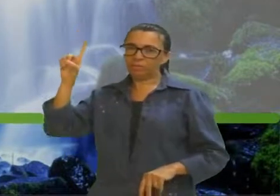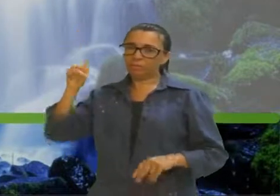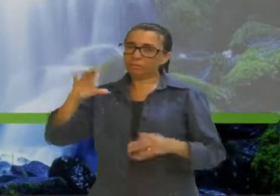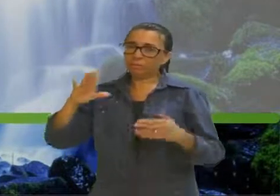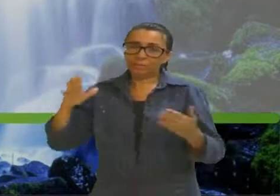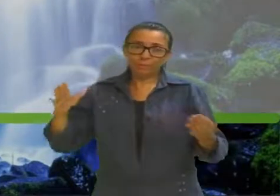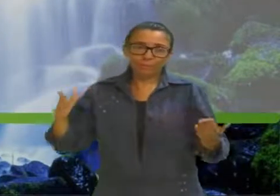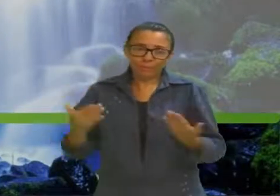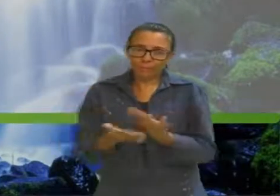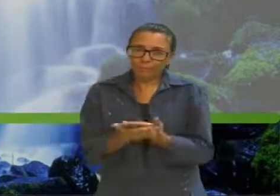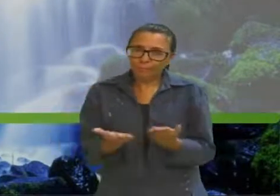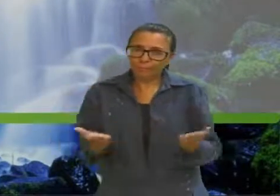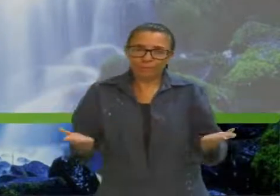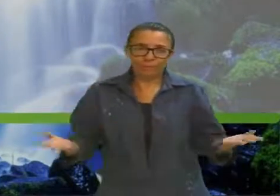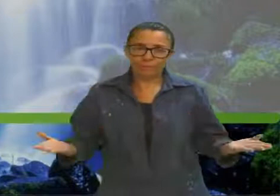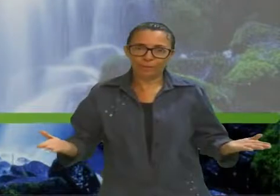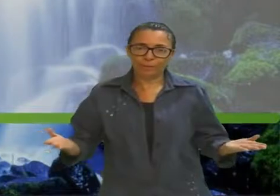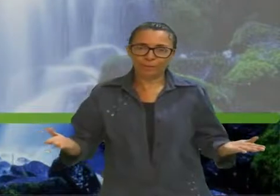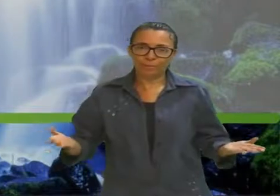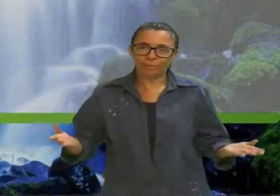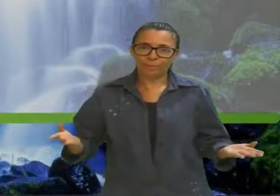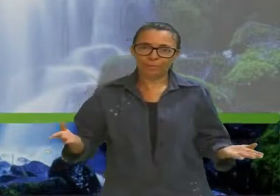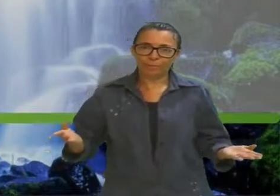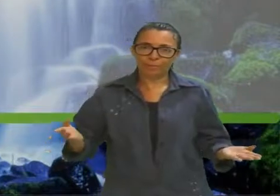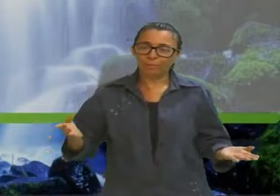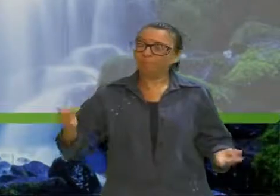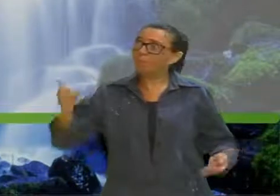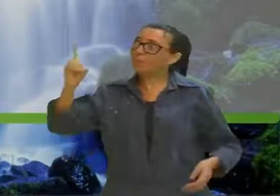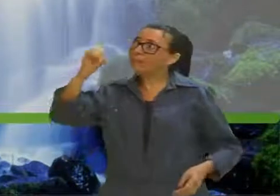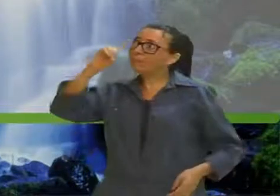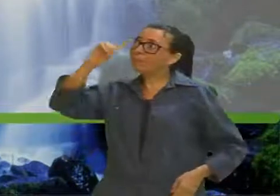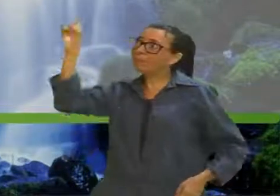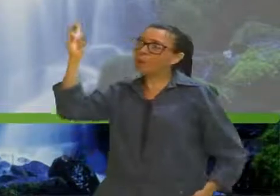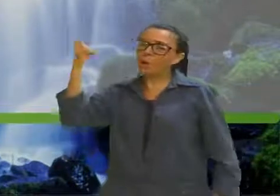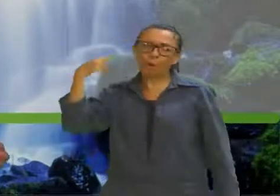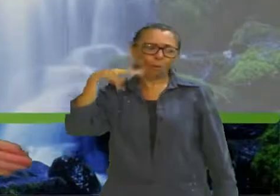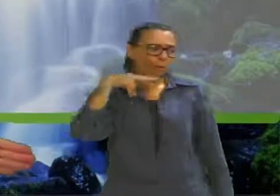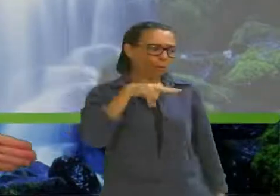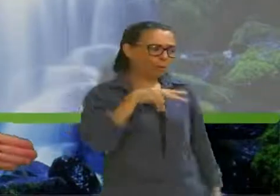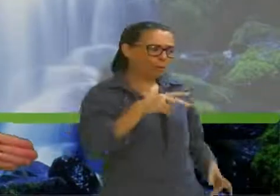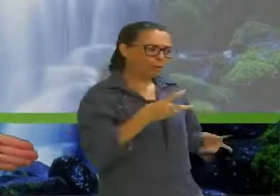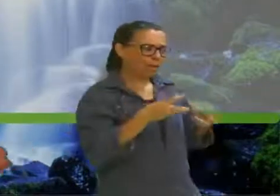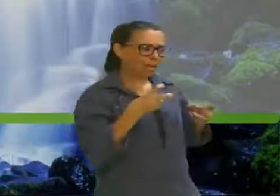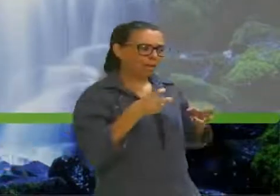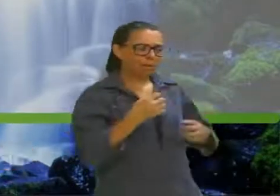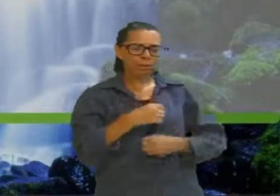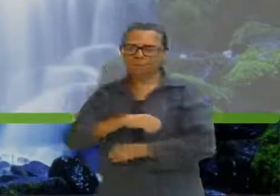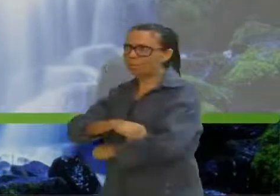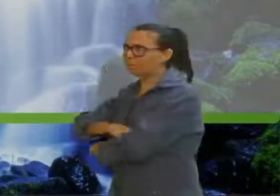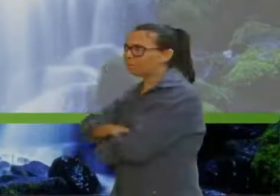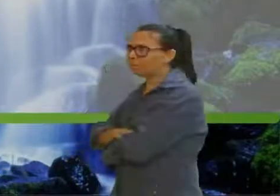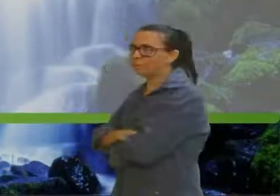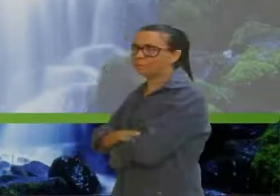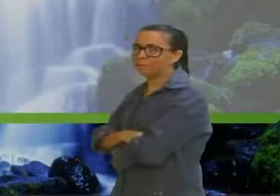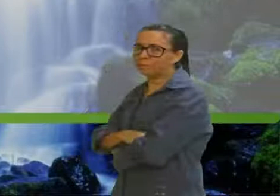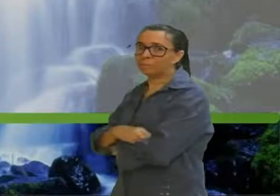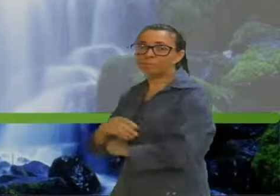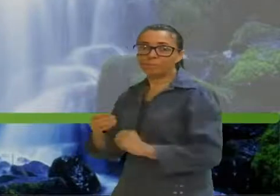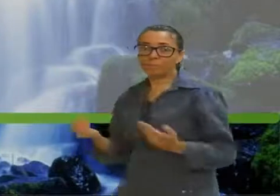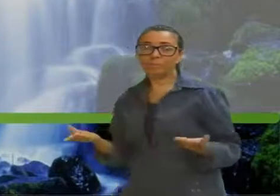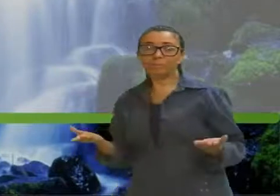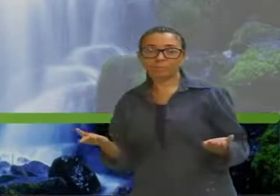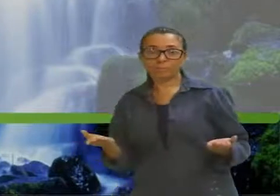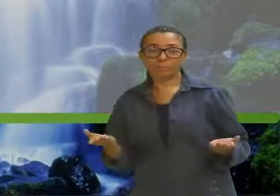estaremos amando a Deus sobre todas as coisas quando nós obedecemos a sua vontade, a sua palavra.